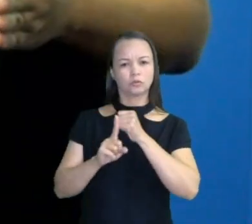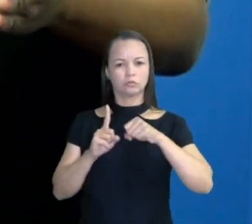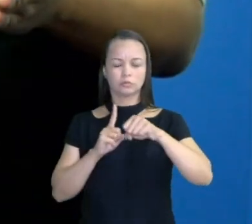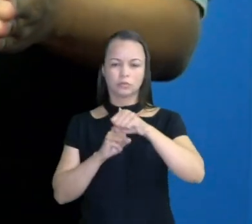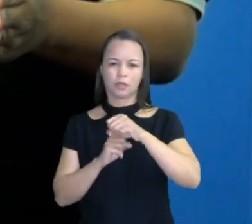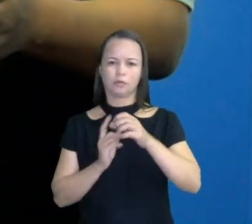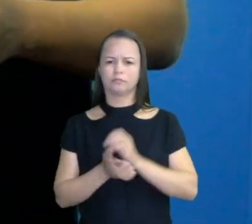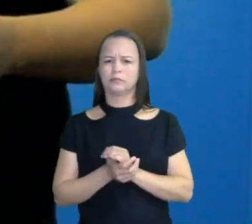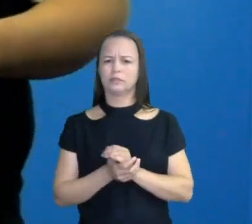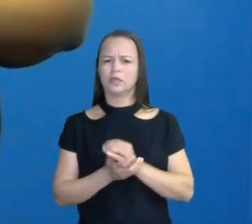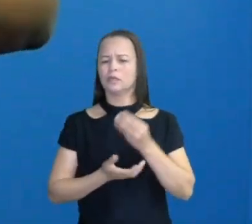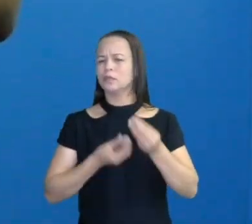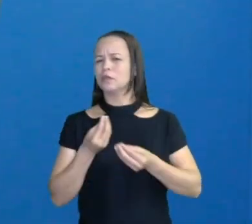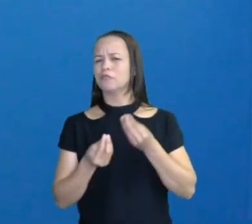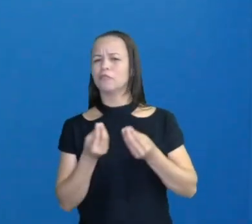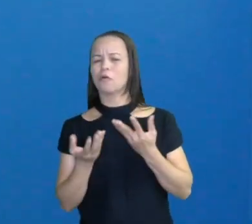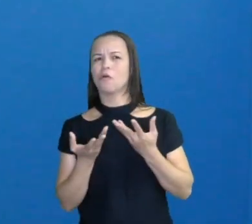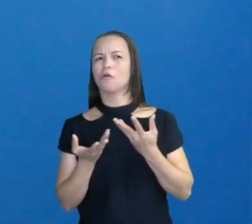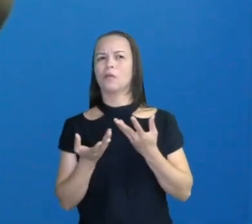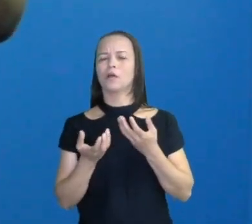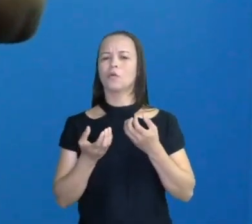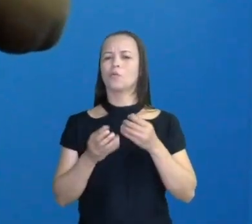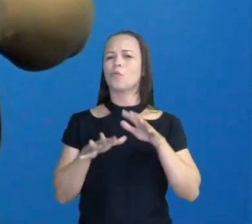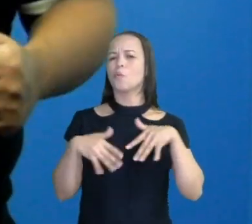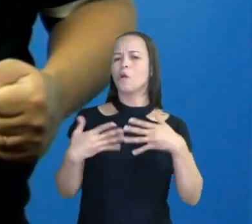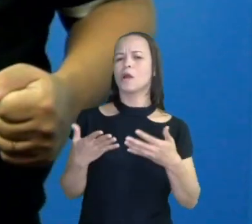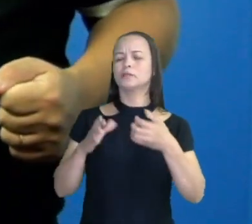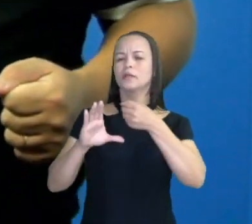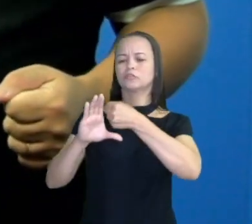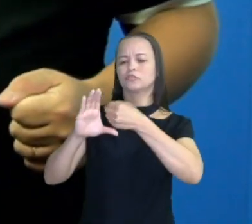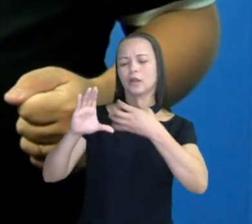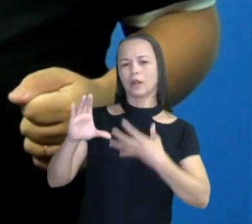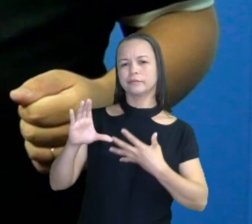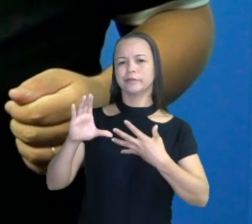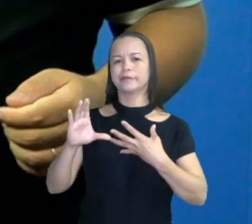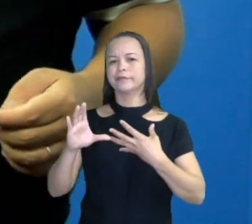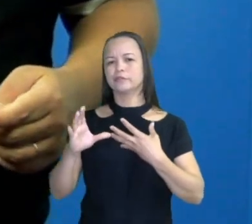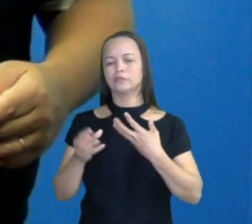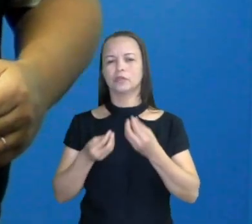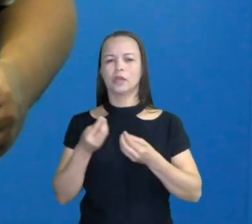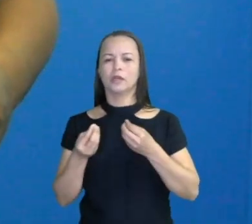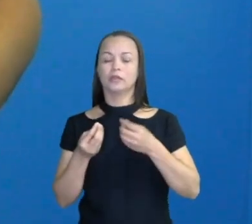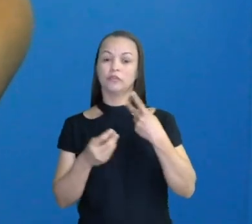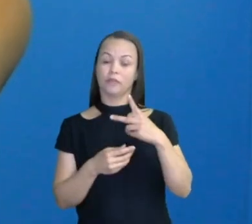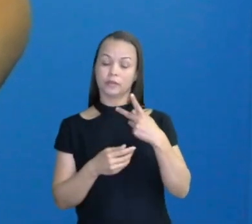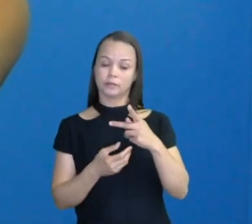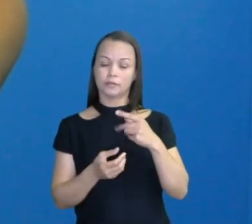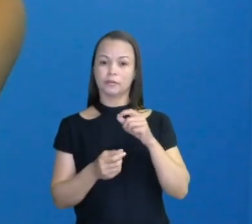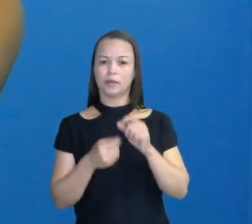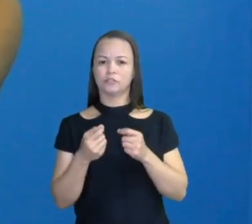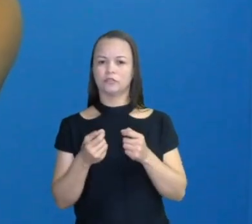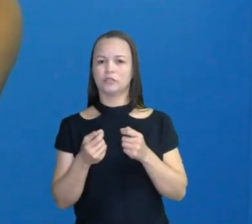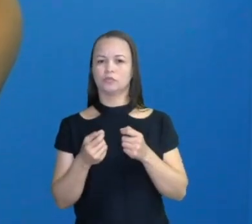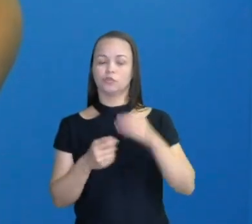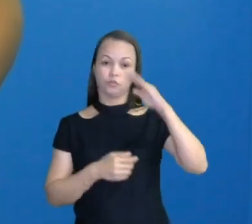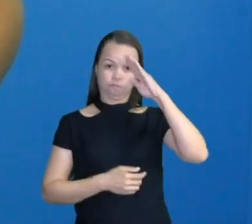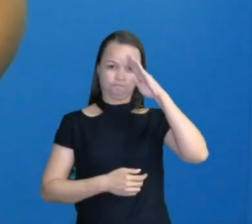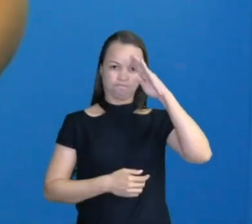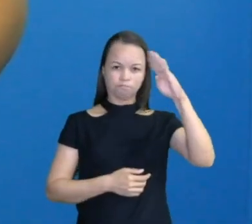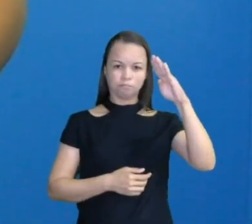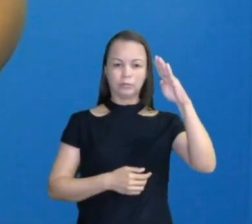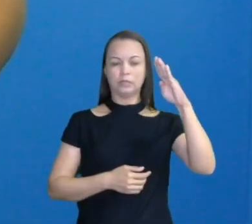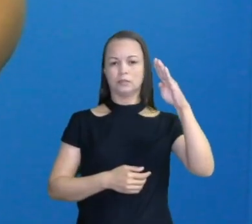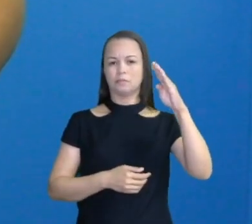bom? De que forma? Quais são as características que fazem desse artifício um dos